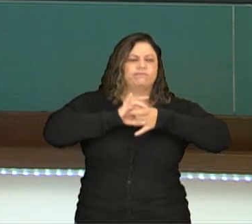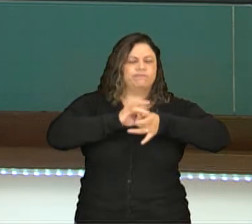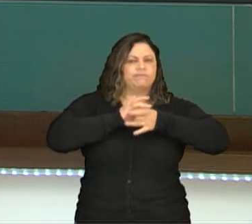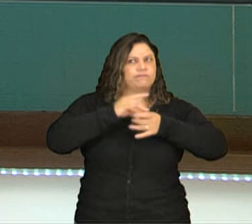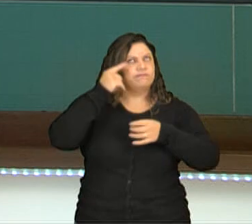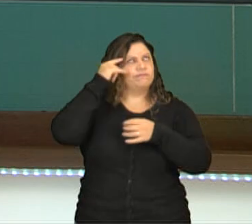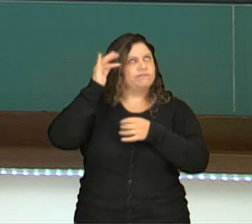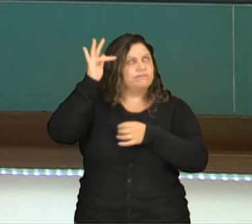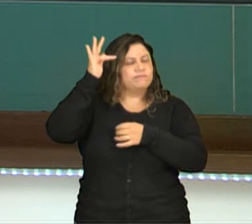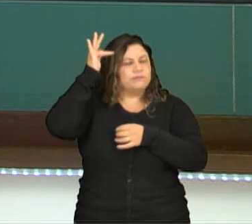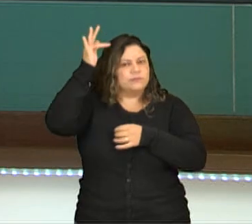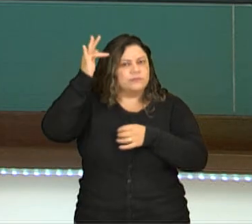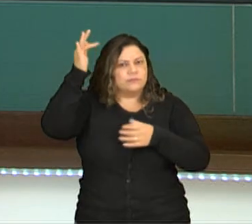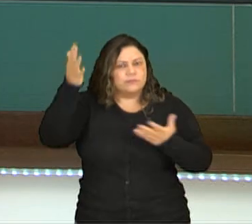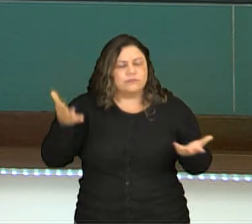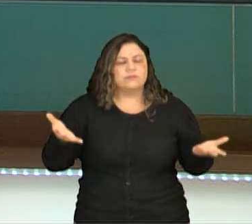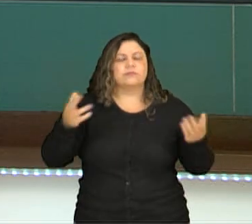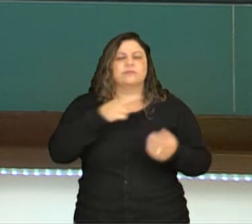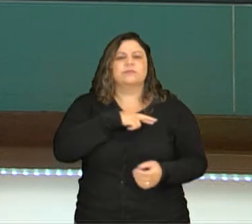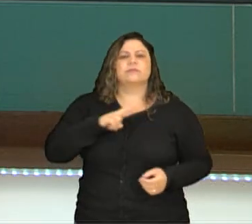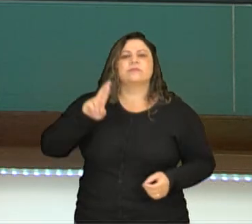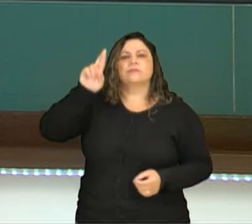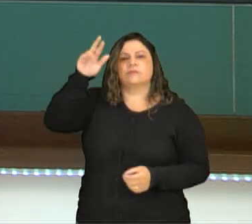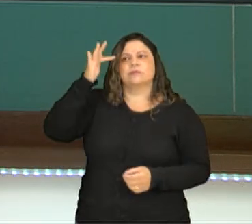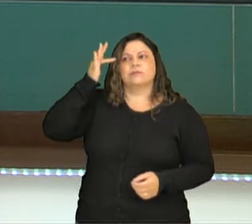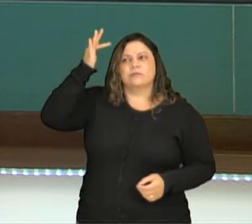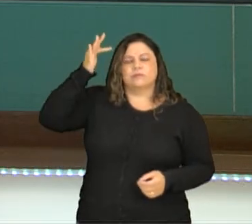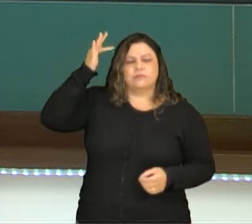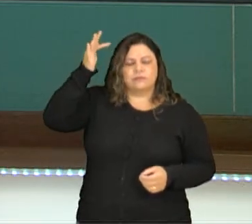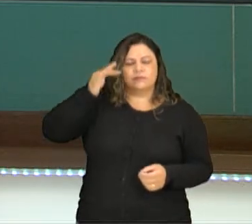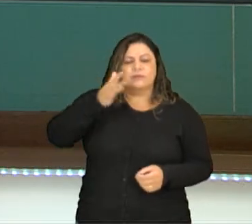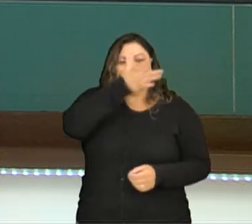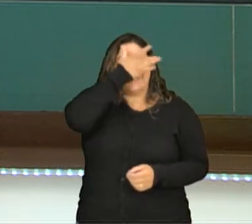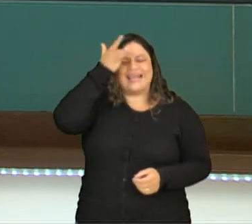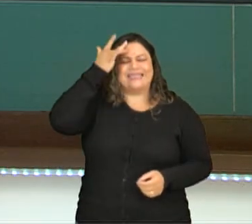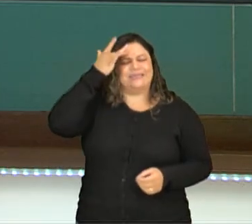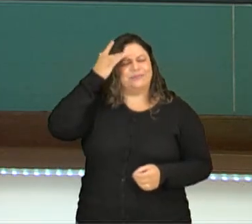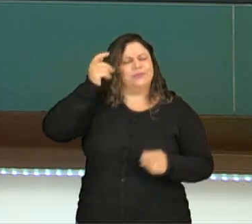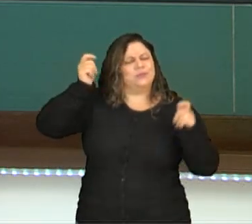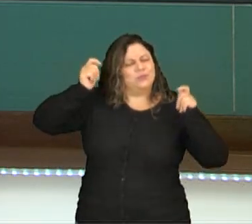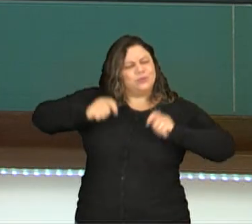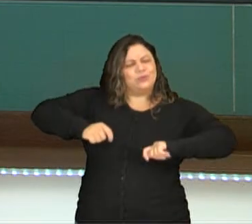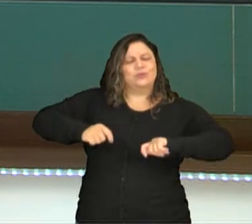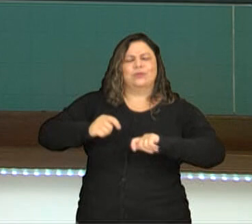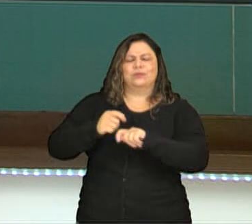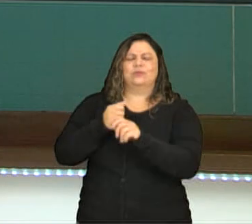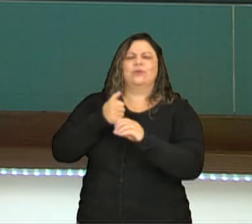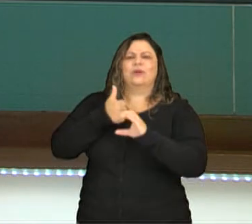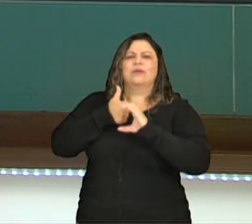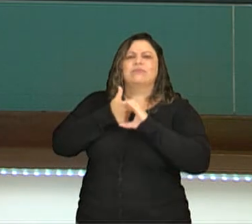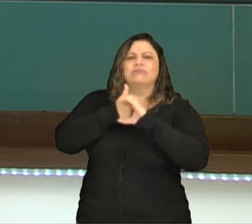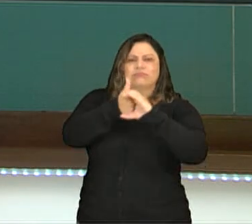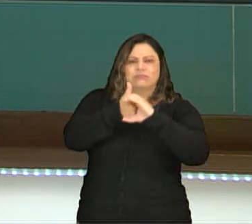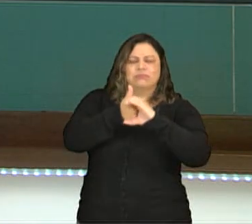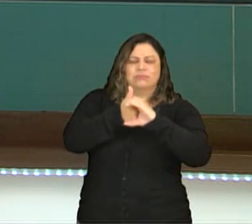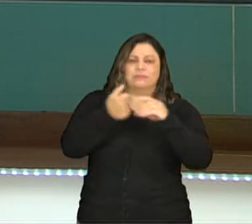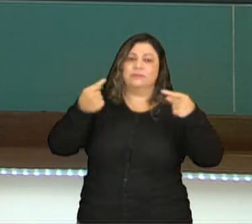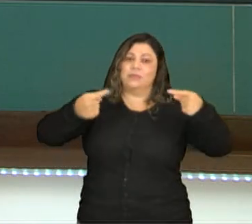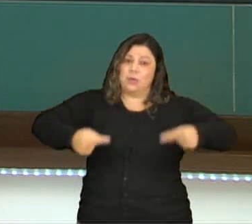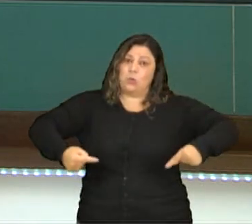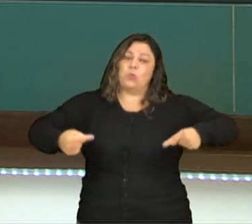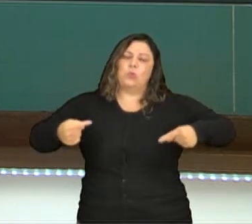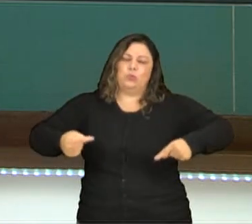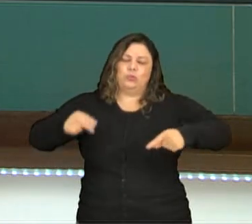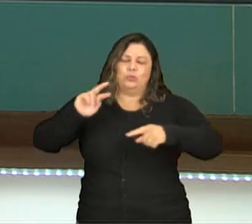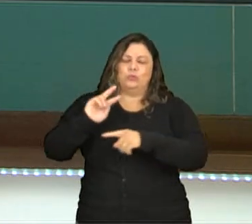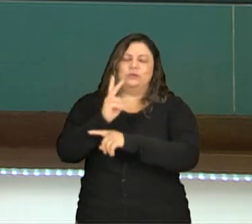pensamento filosófico para fazer com que as pessoas realmente se tornem cristãs e combatam as heresias. Então, a heresia